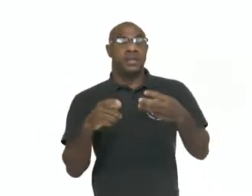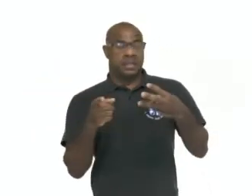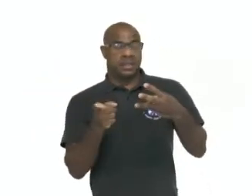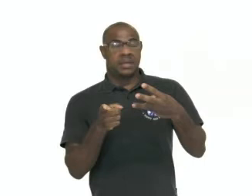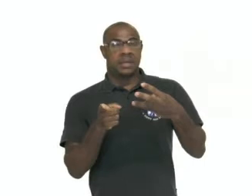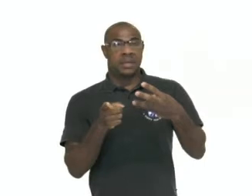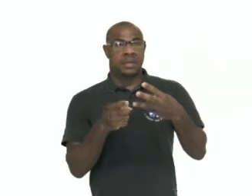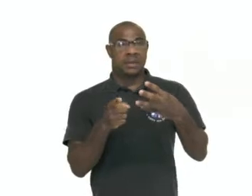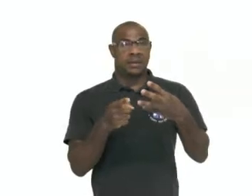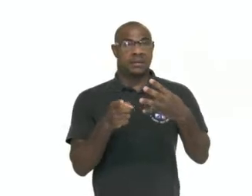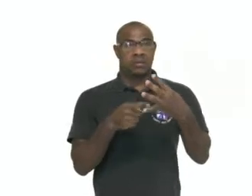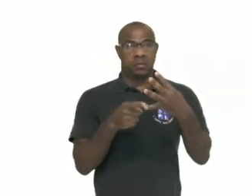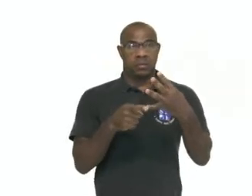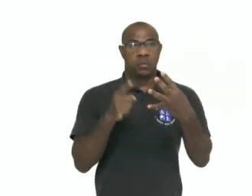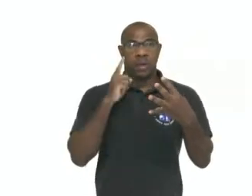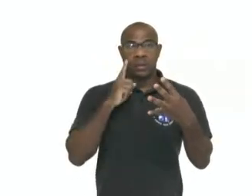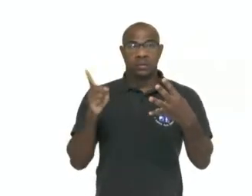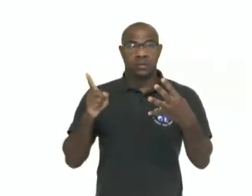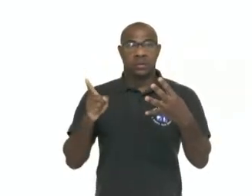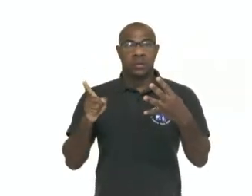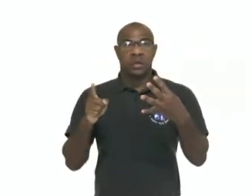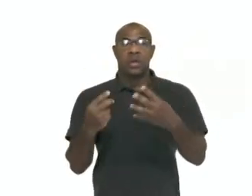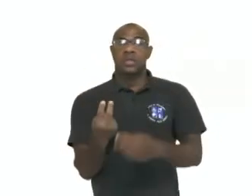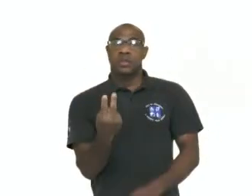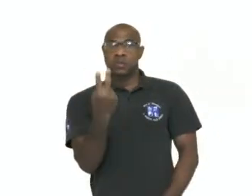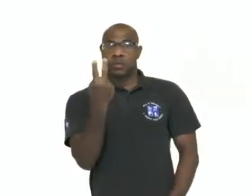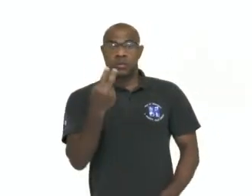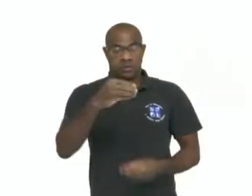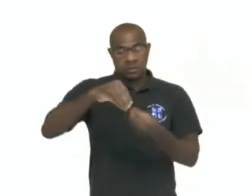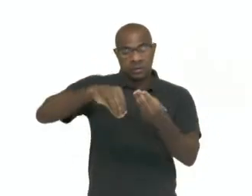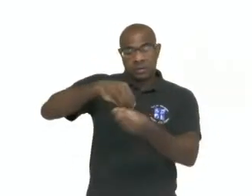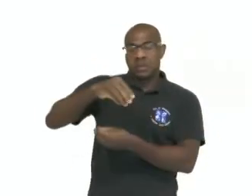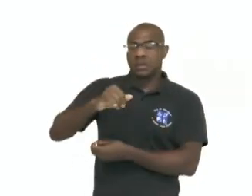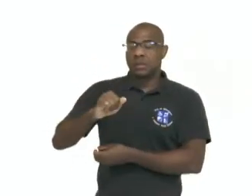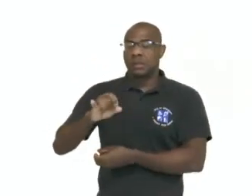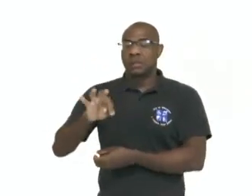dois óxidos do mesmo elemento químico, como por exemplo